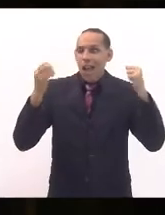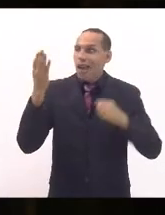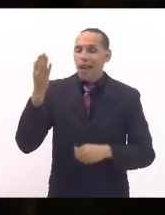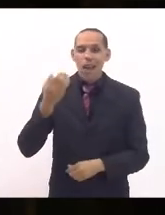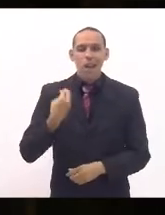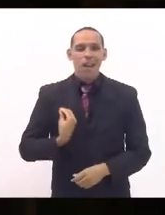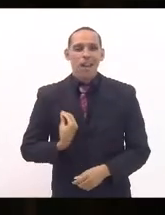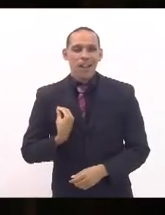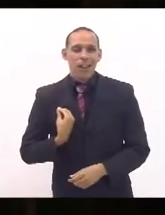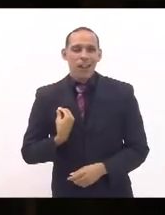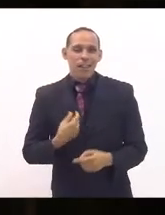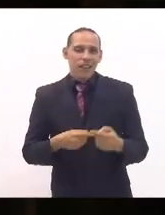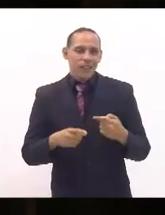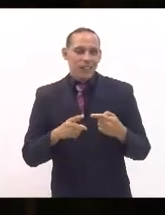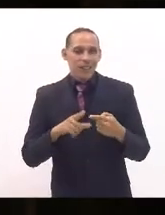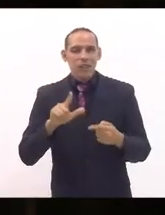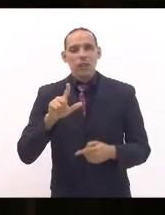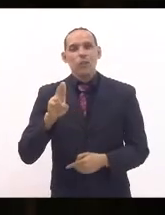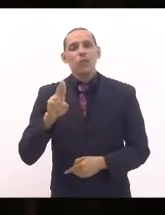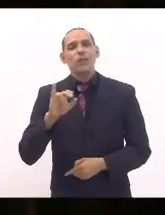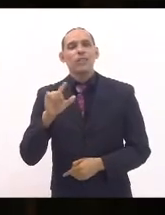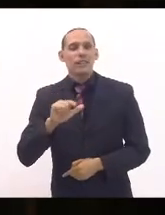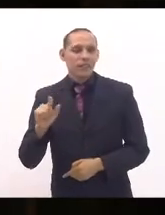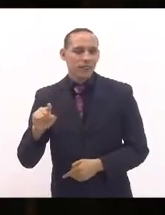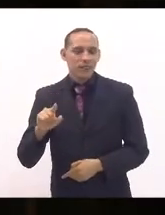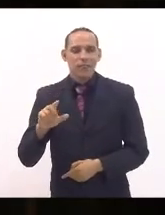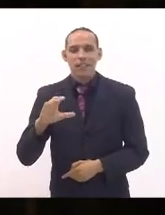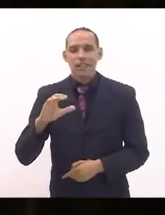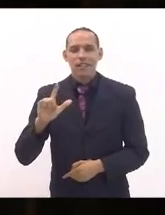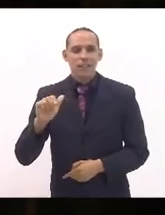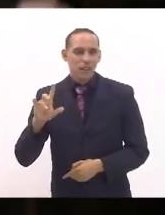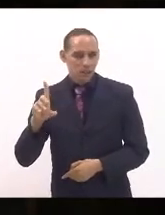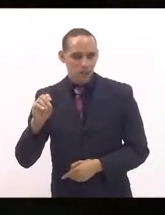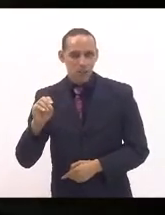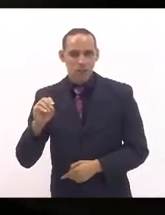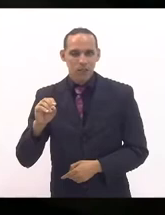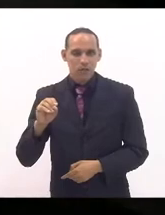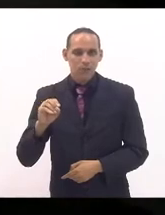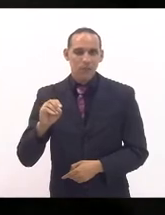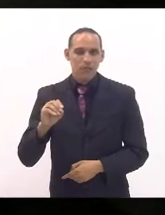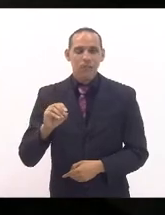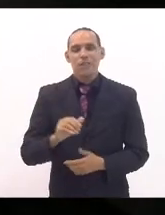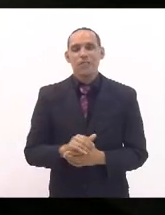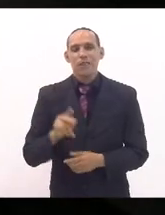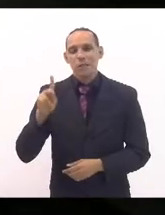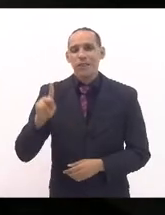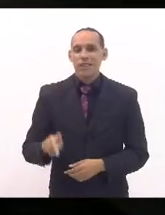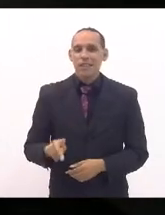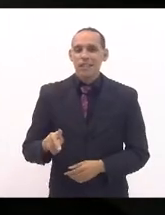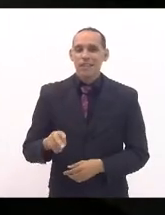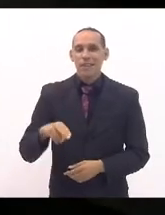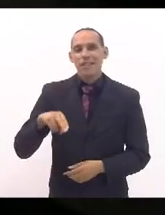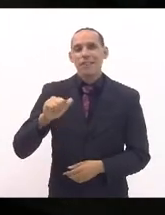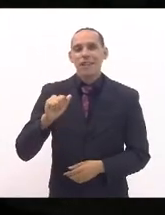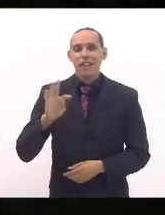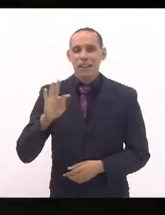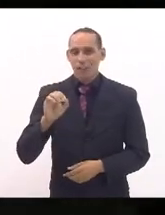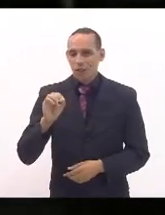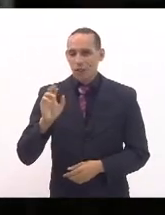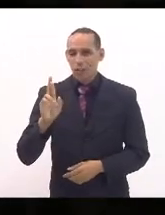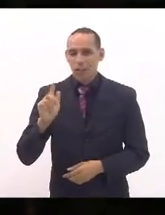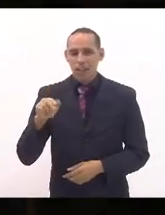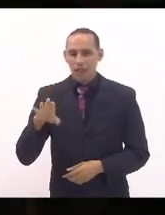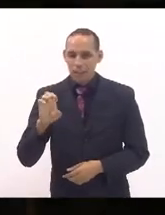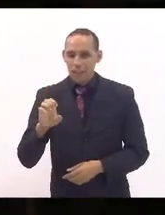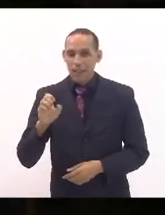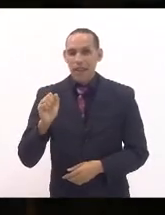aqui. Luiz Cláudio, né? O Claudinho, presidente da ANATORG, que é a